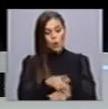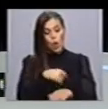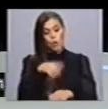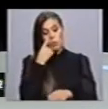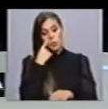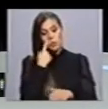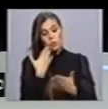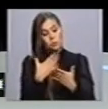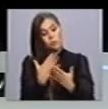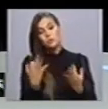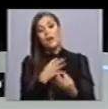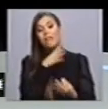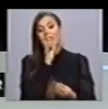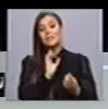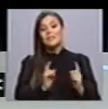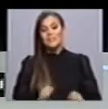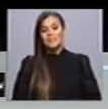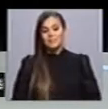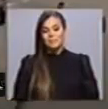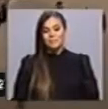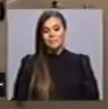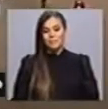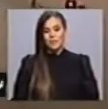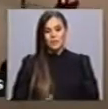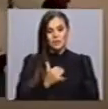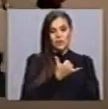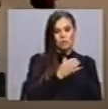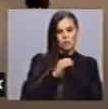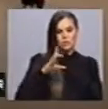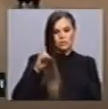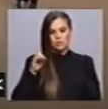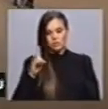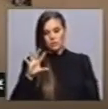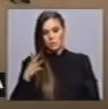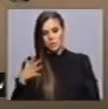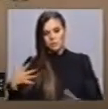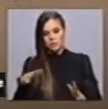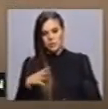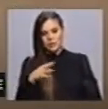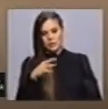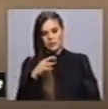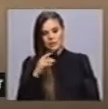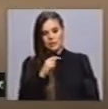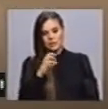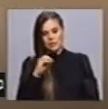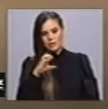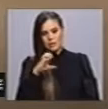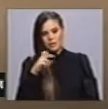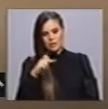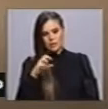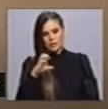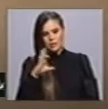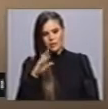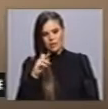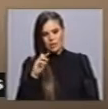que diz que, pega em 2016, quando cerca de 3 dezenas de cachalotes deram à costa nas